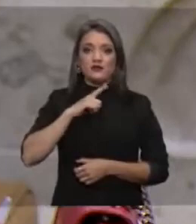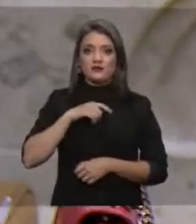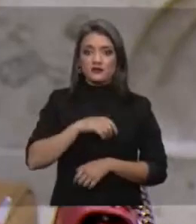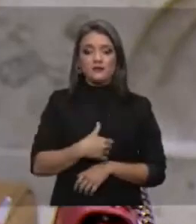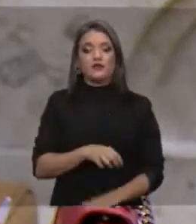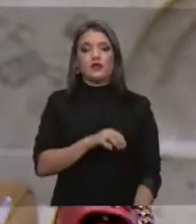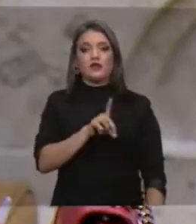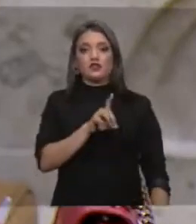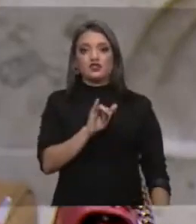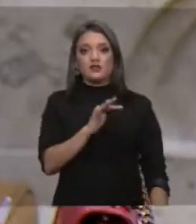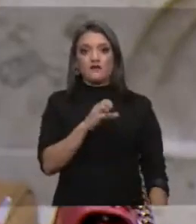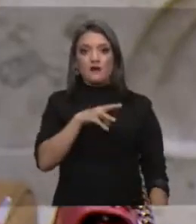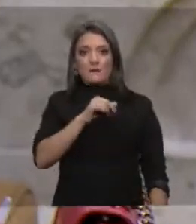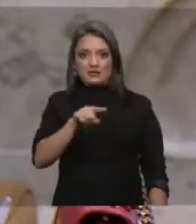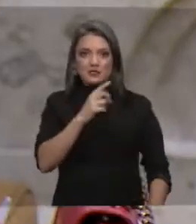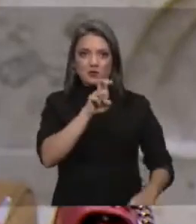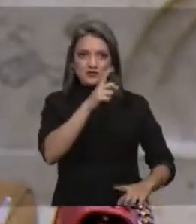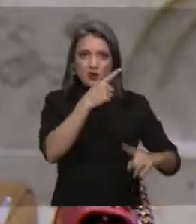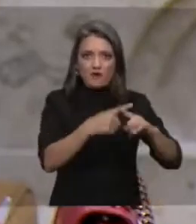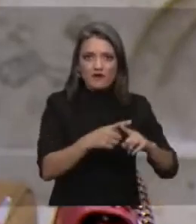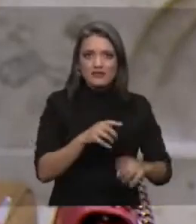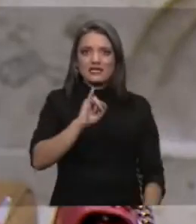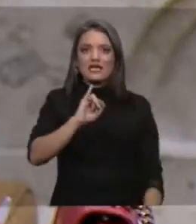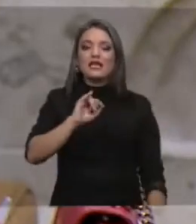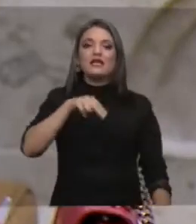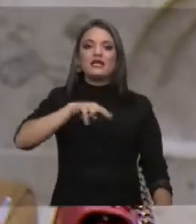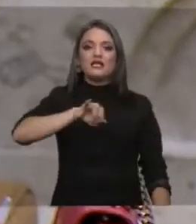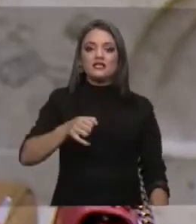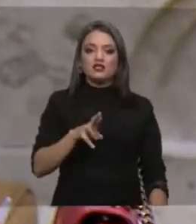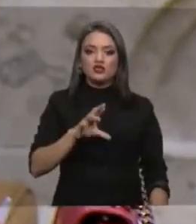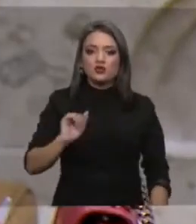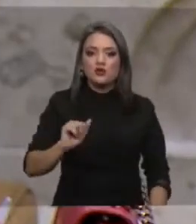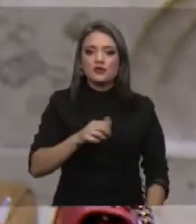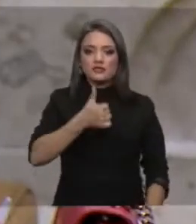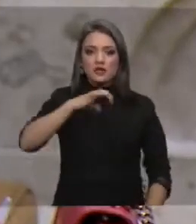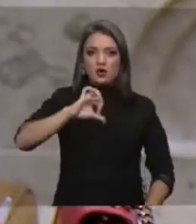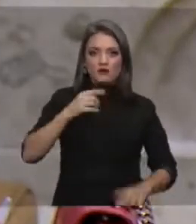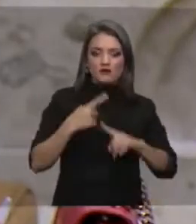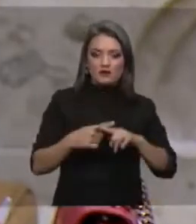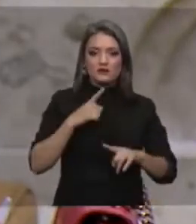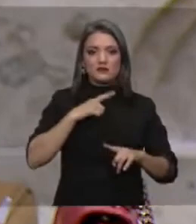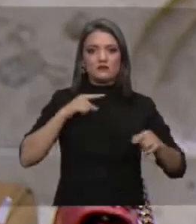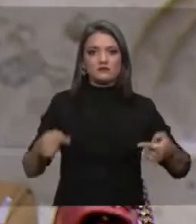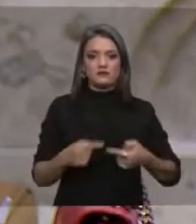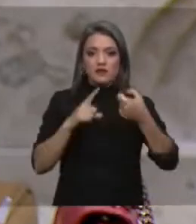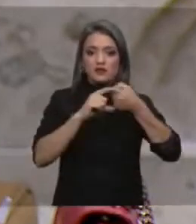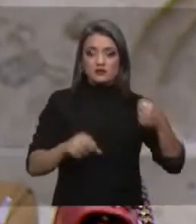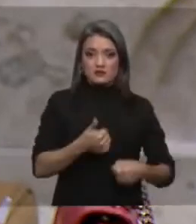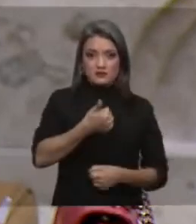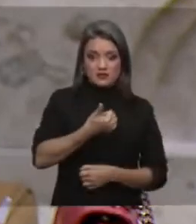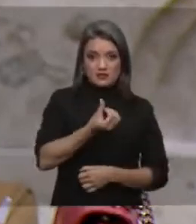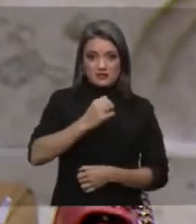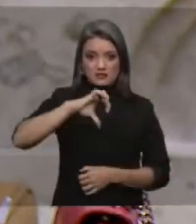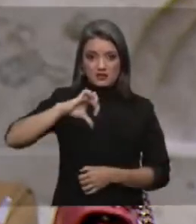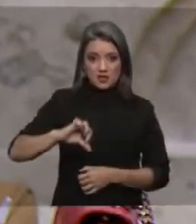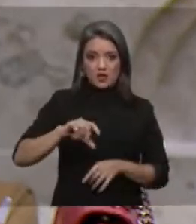140, injúria por 19 vezes, estes combinados com os artigos 69, concurso material, e